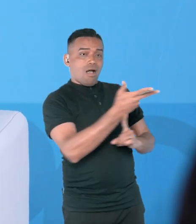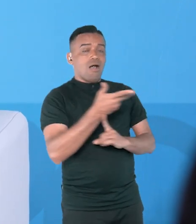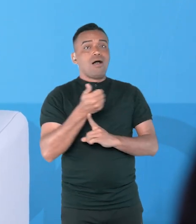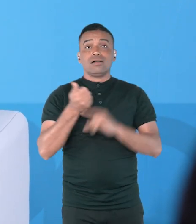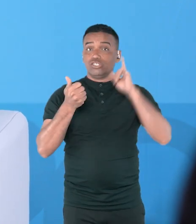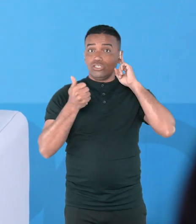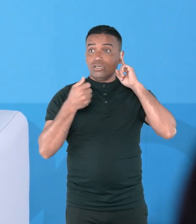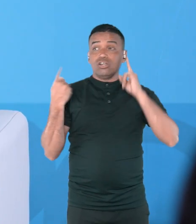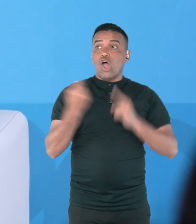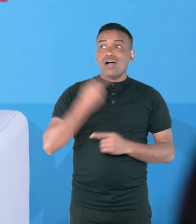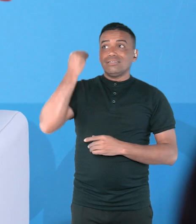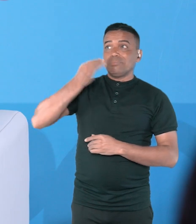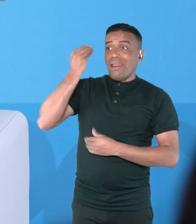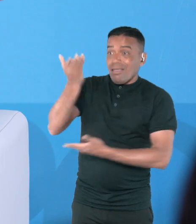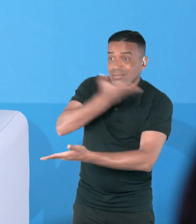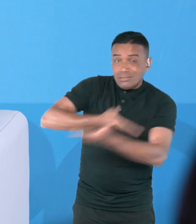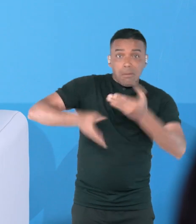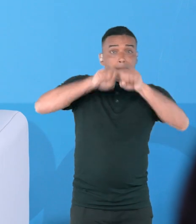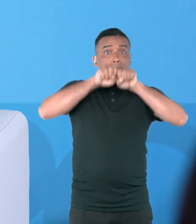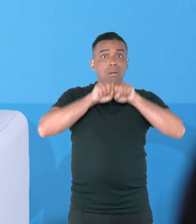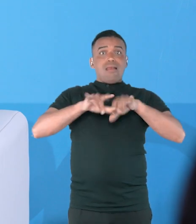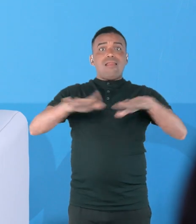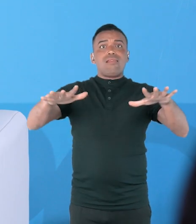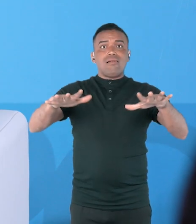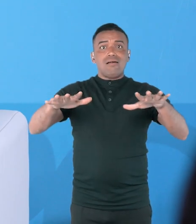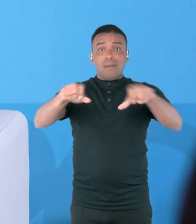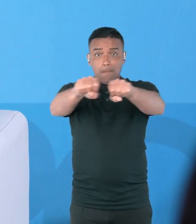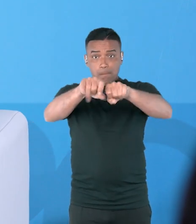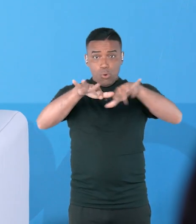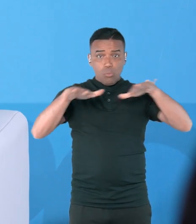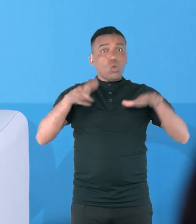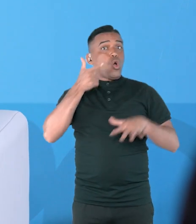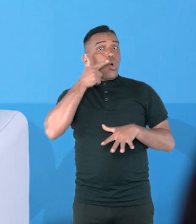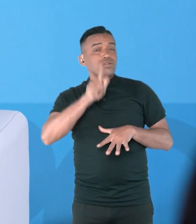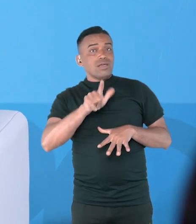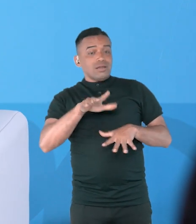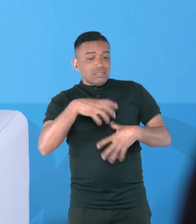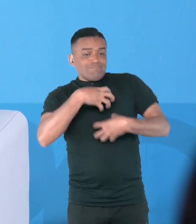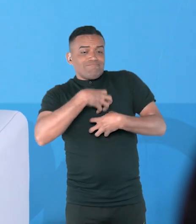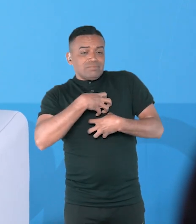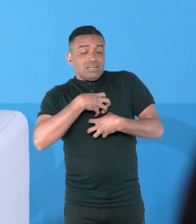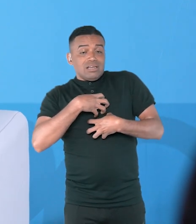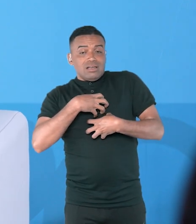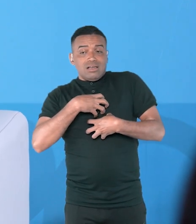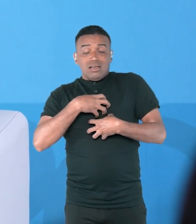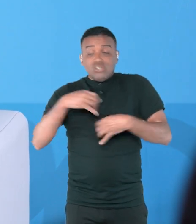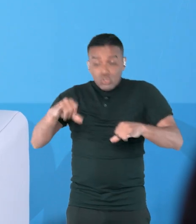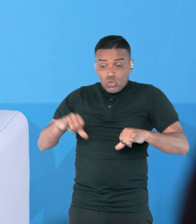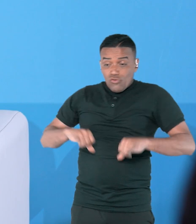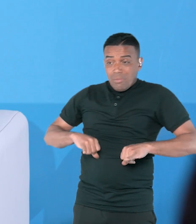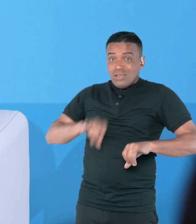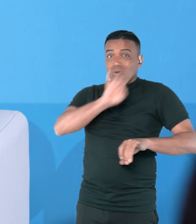nós universalizamos essas experiências e permitimos que o público conheça, nos seus